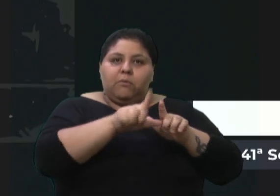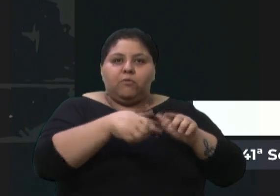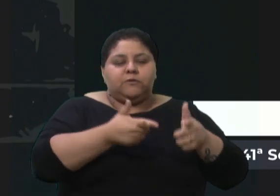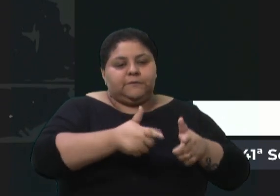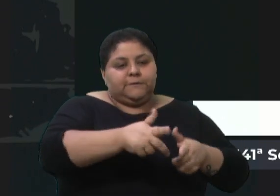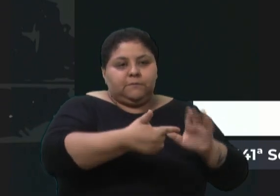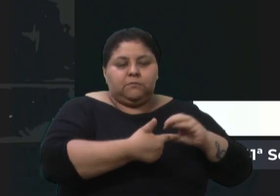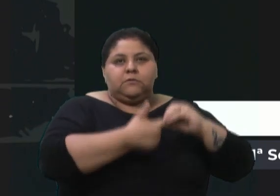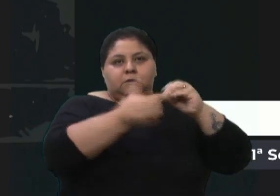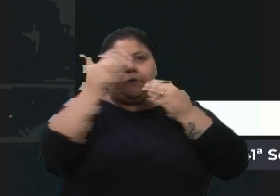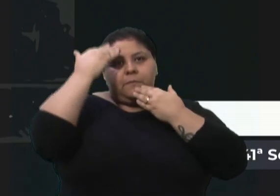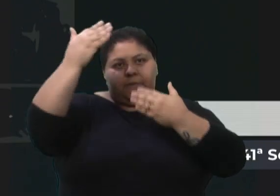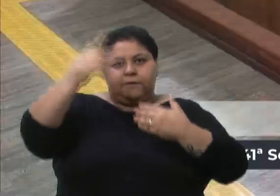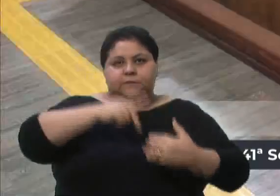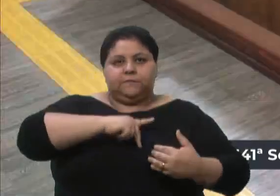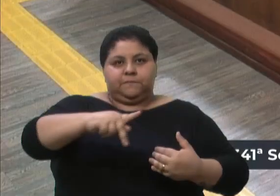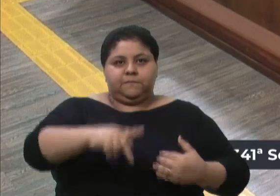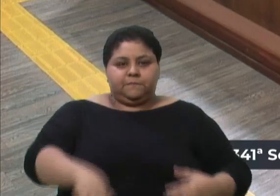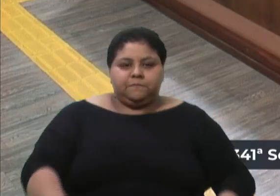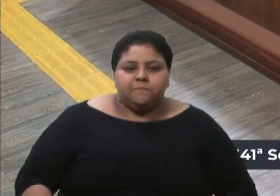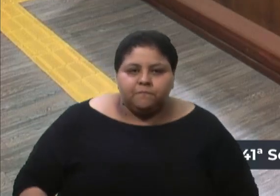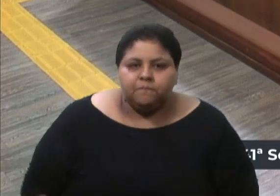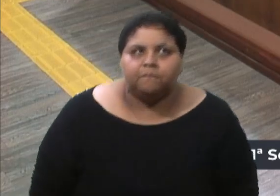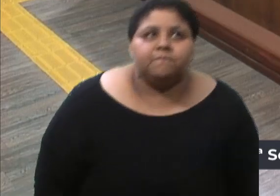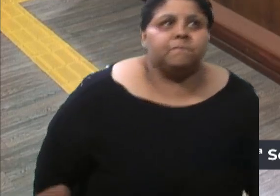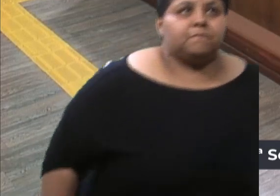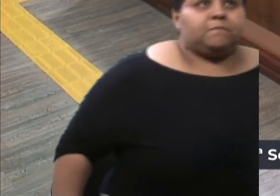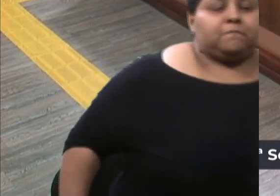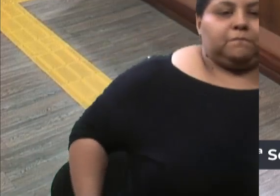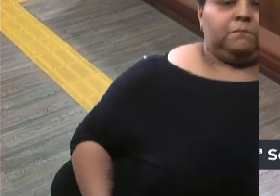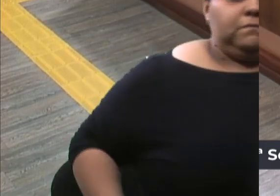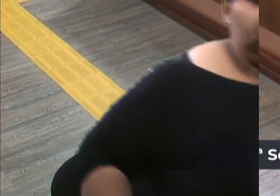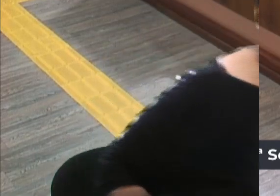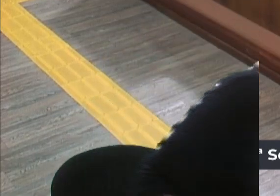Obrigado, senhor presidente. Obrigado. Para declarar voto, Alberto Meneguzzi.